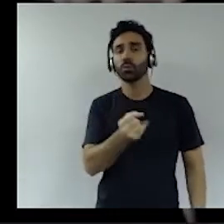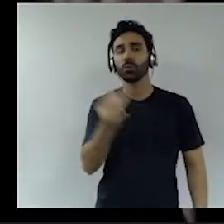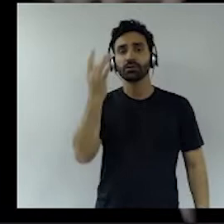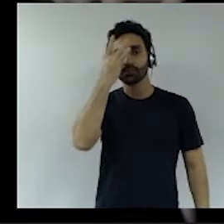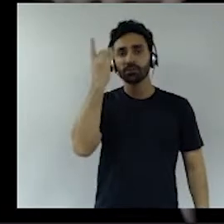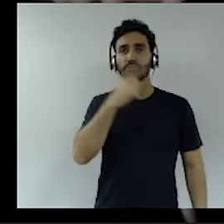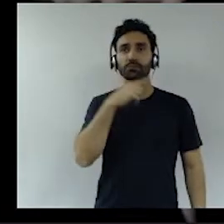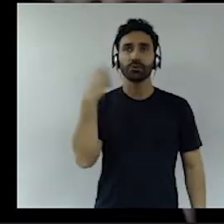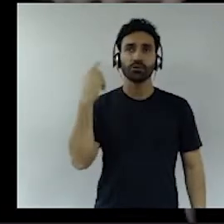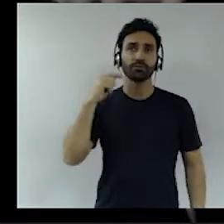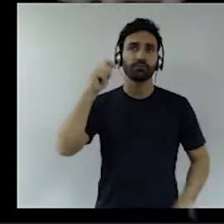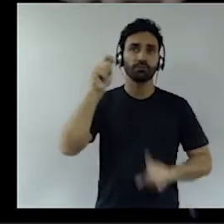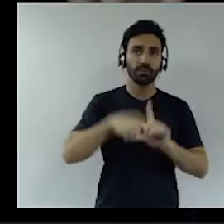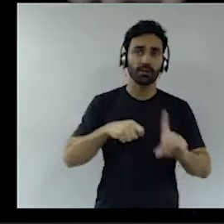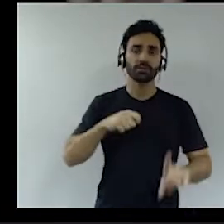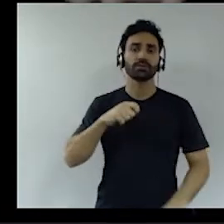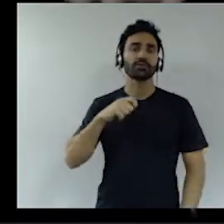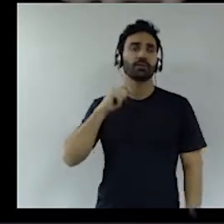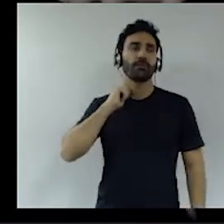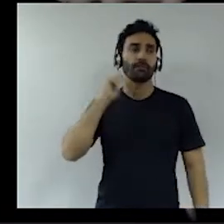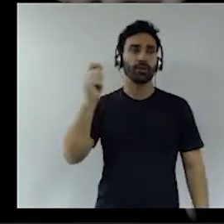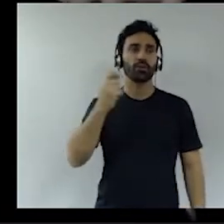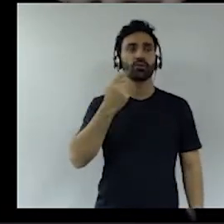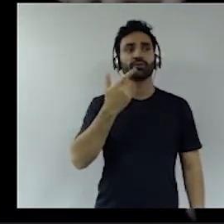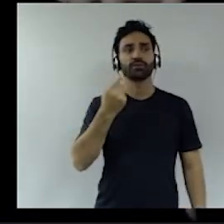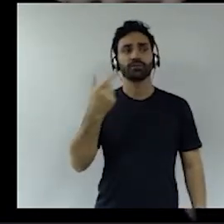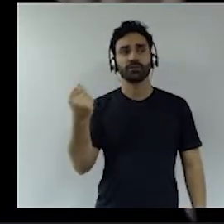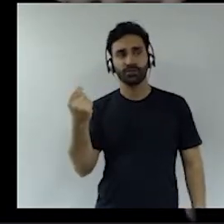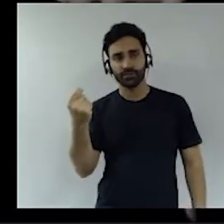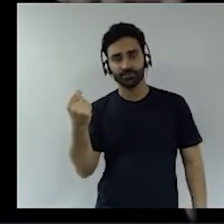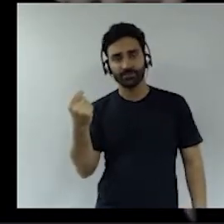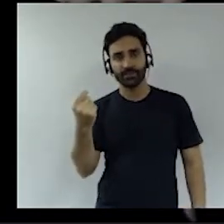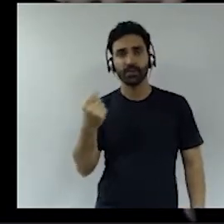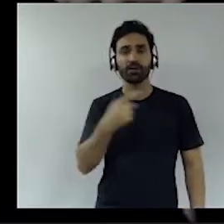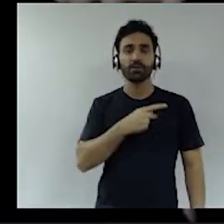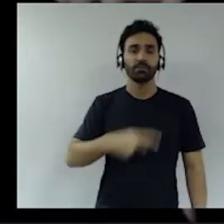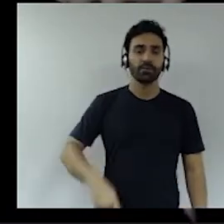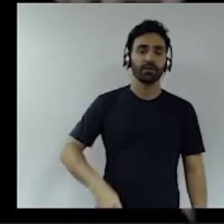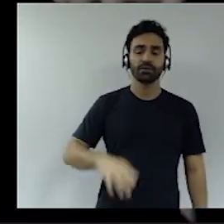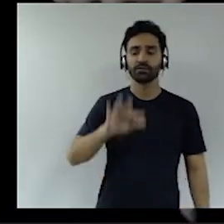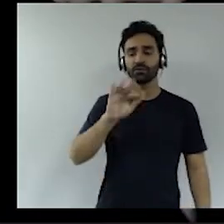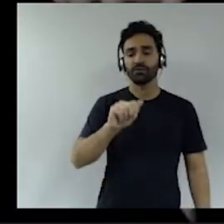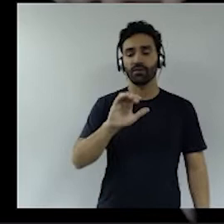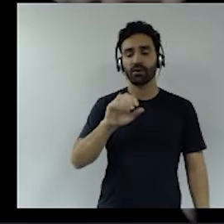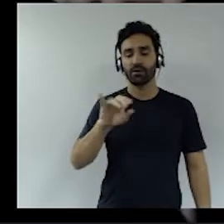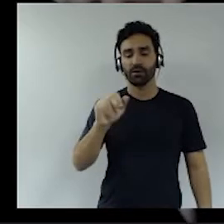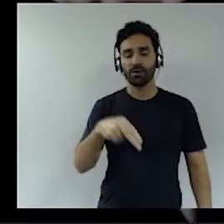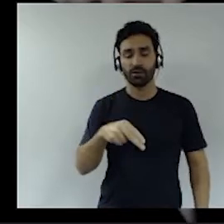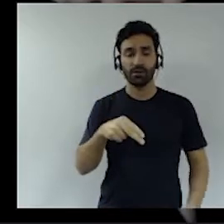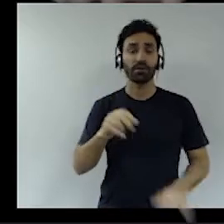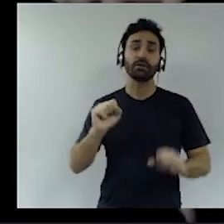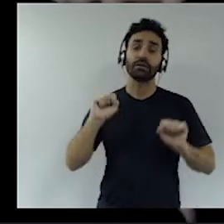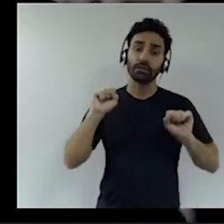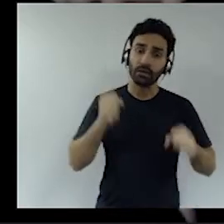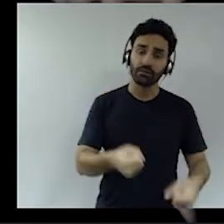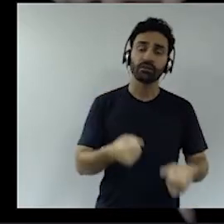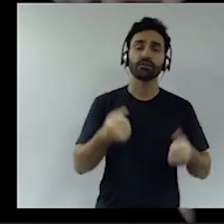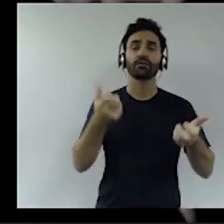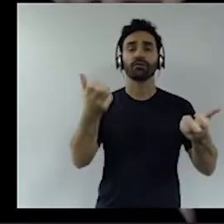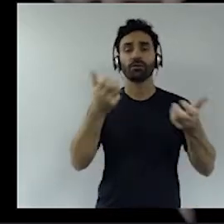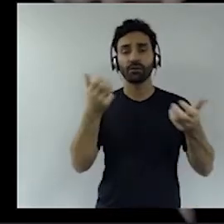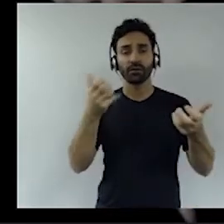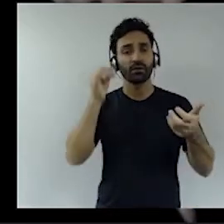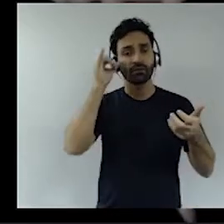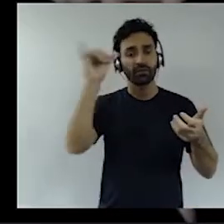de 2020. Como consequência, o ministro Edson Fachin deferiu a medida cautelar para determinar que não se